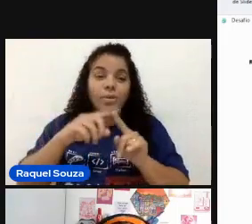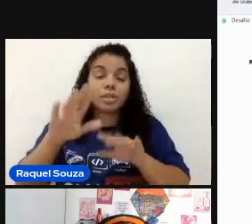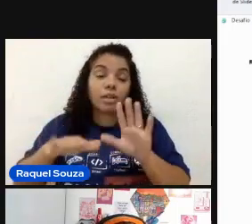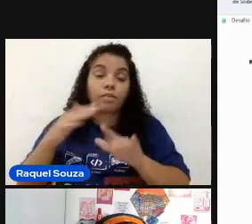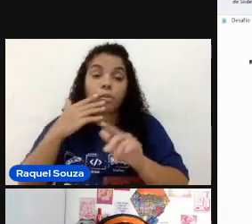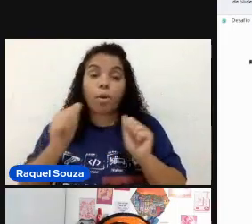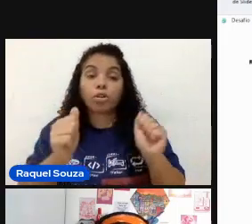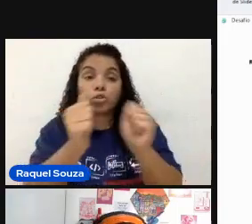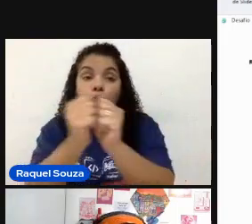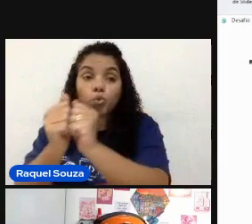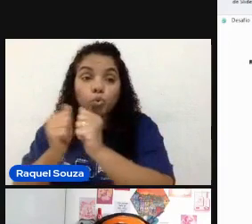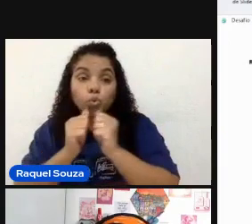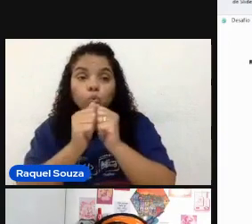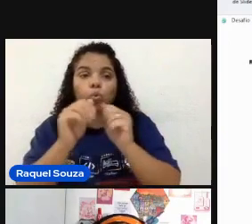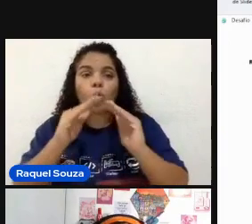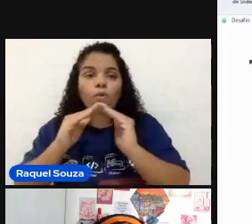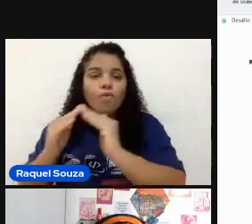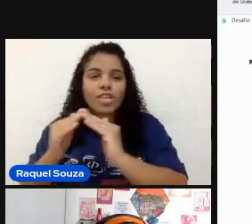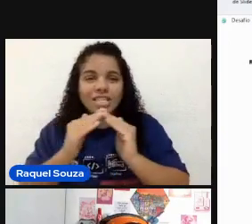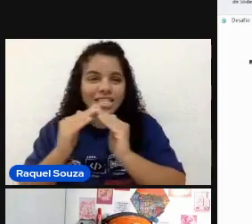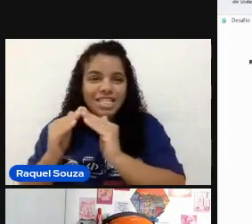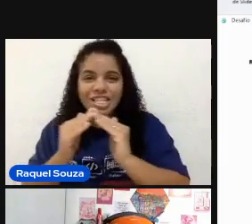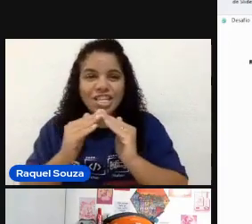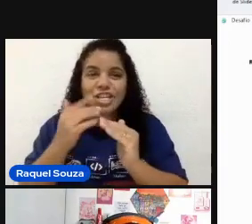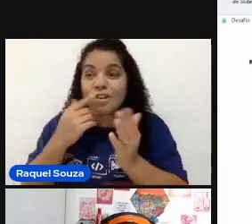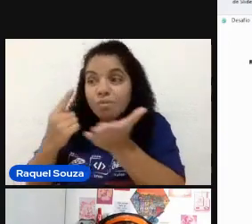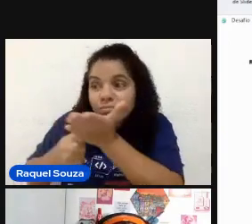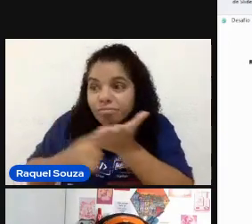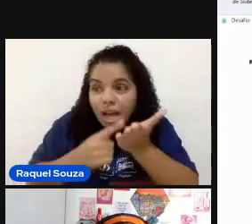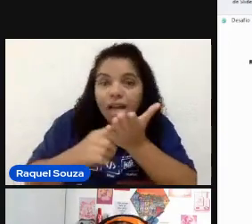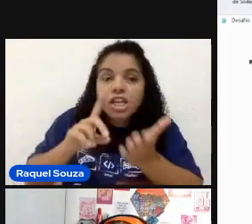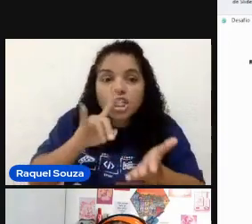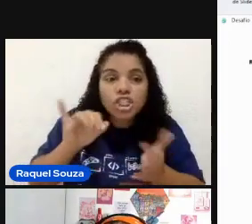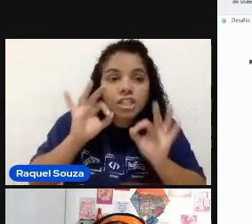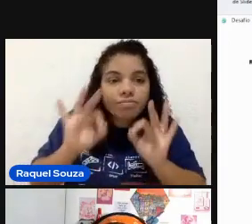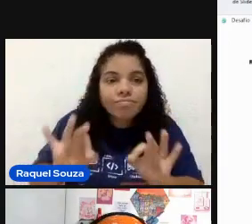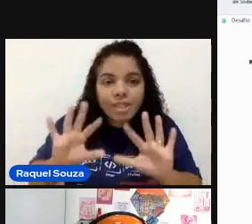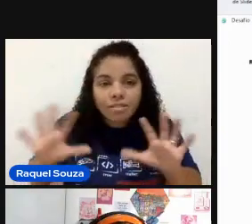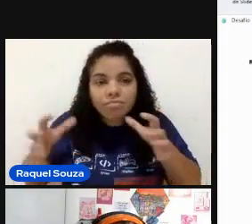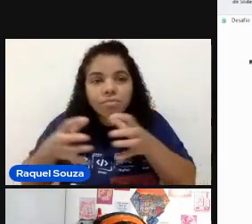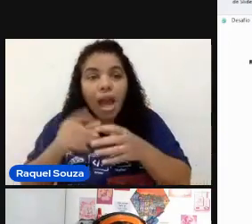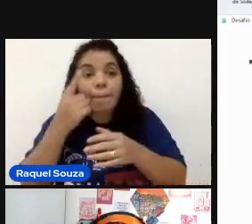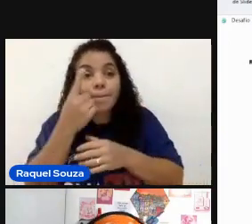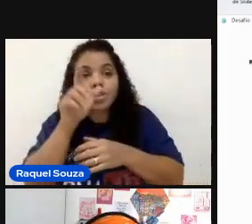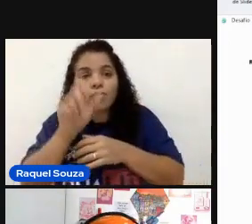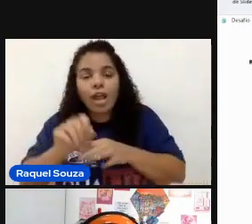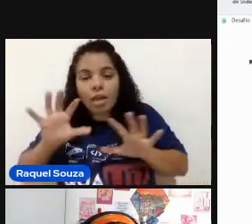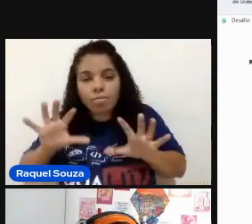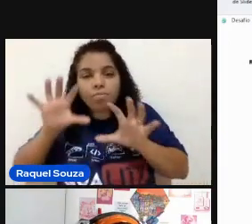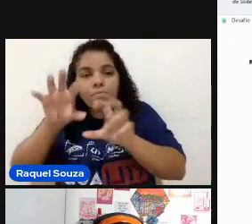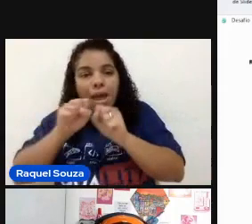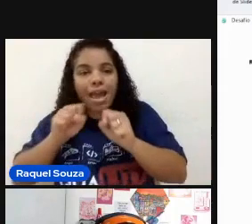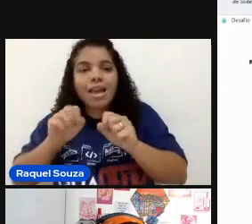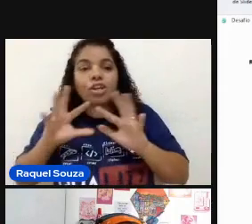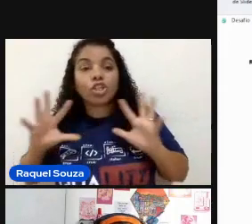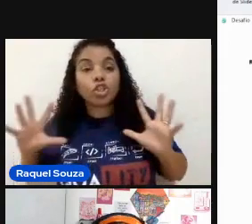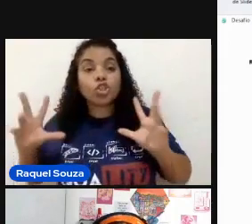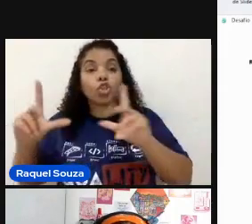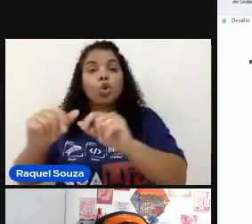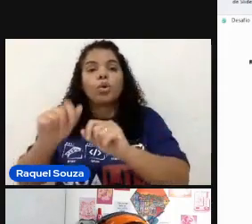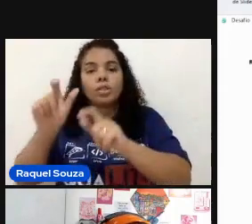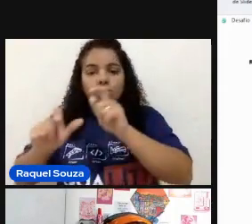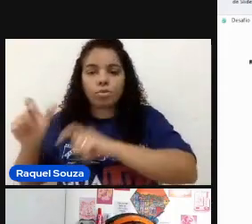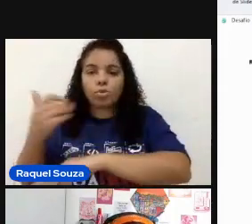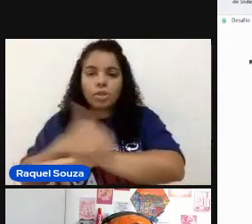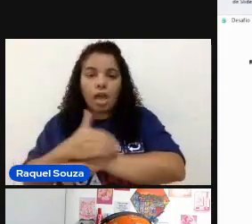demais vizinhos e de repente, combinar um dia, e aí esse catador vai fazer a coleta de toda aquela rua ou